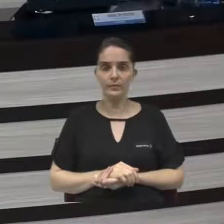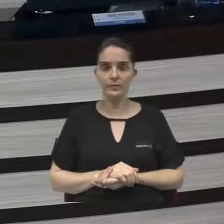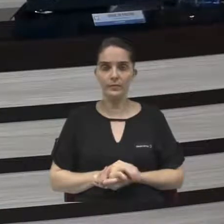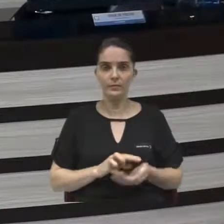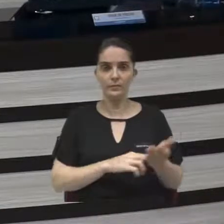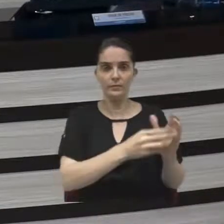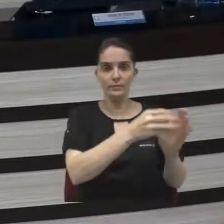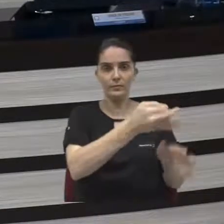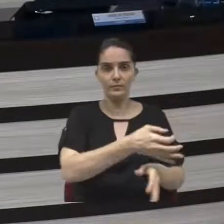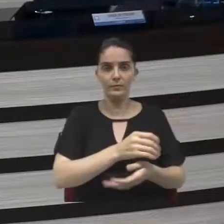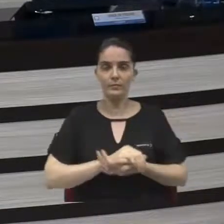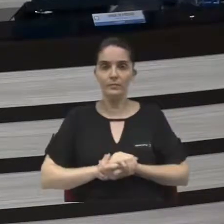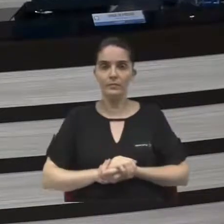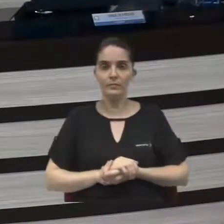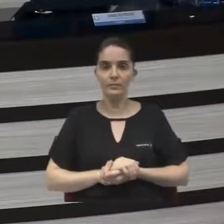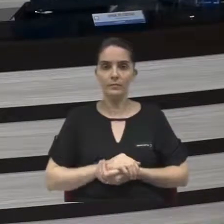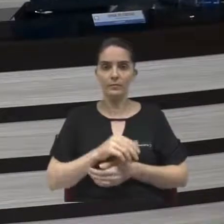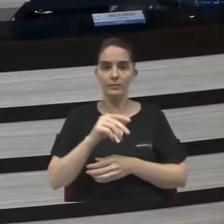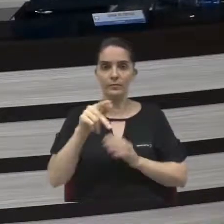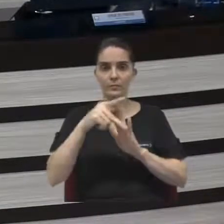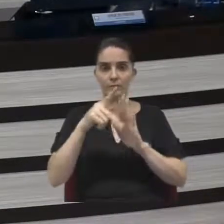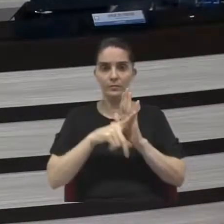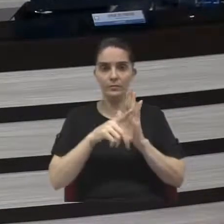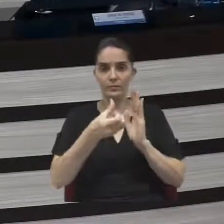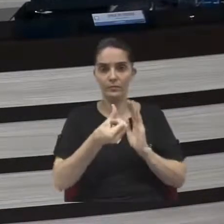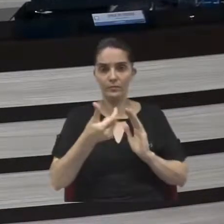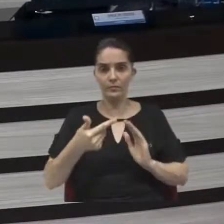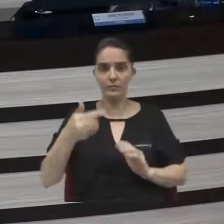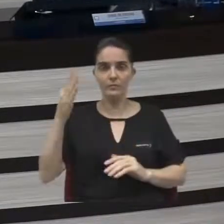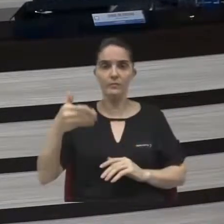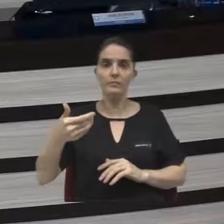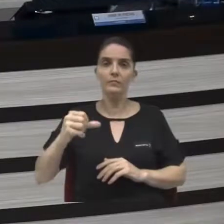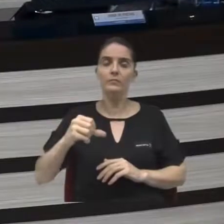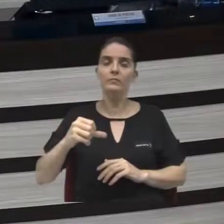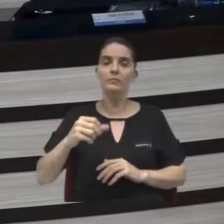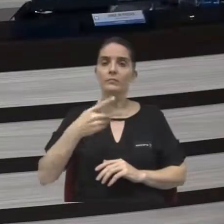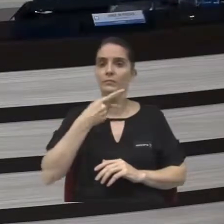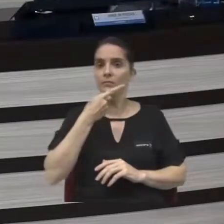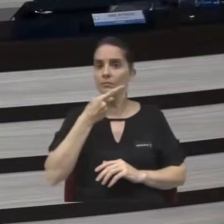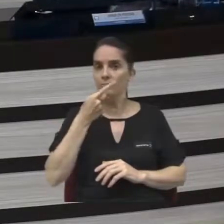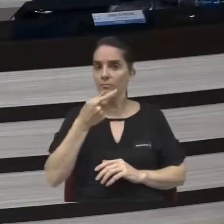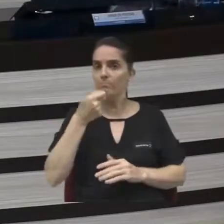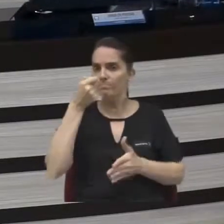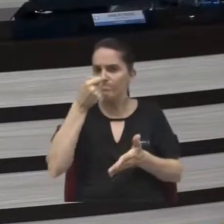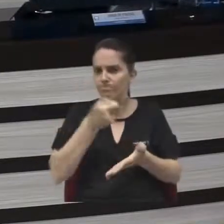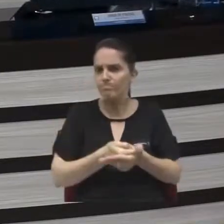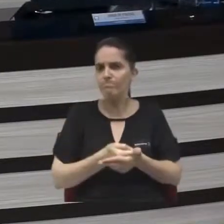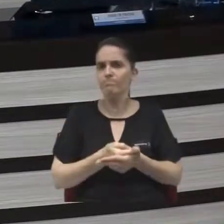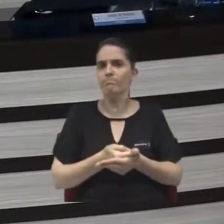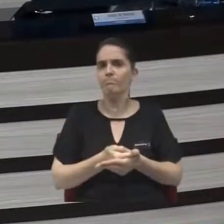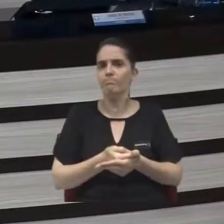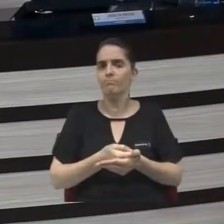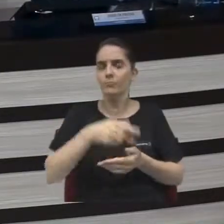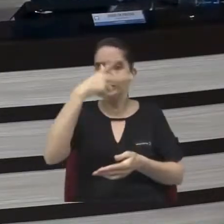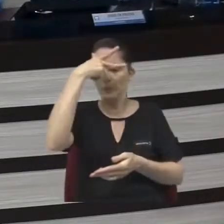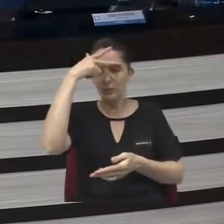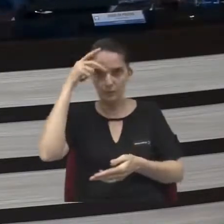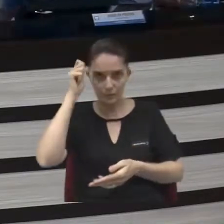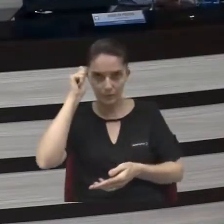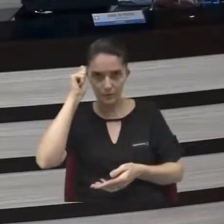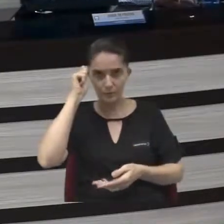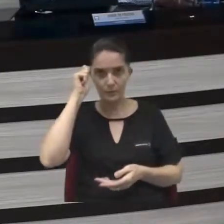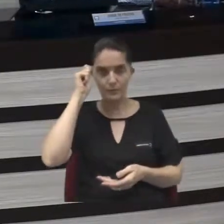As comissões. Projeto de lei número 62/2019 dispõe sobre a obrigatoriedade da Prefeitura Municipal de